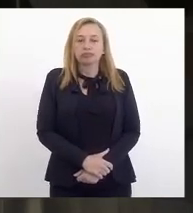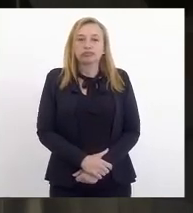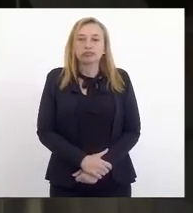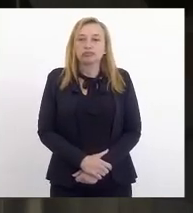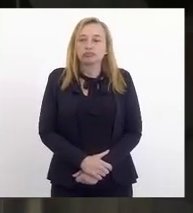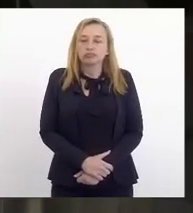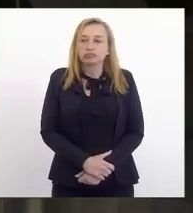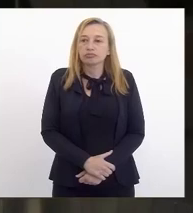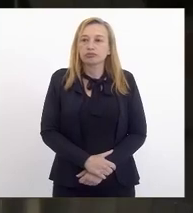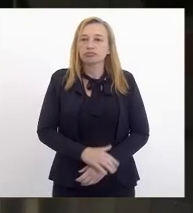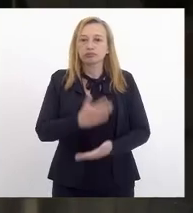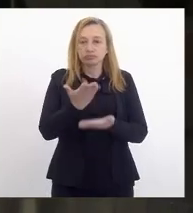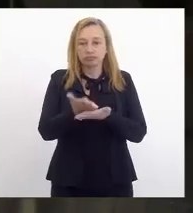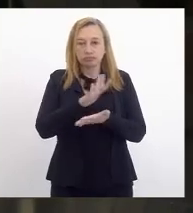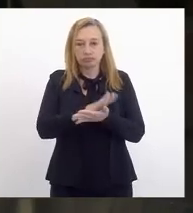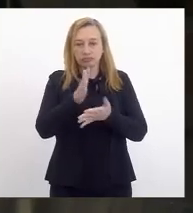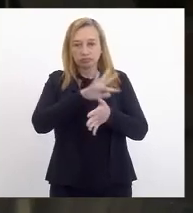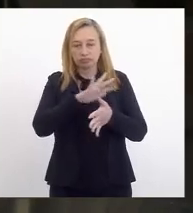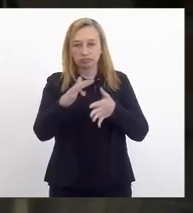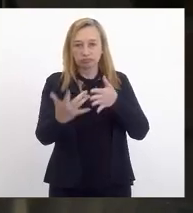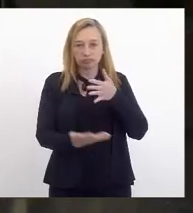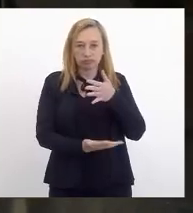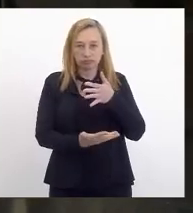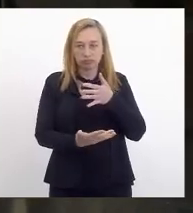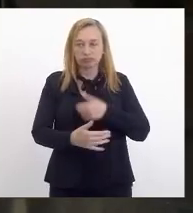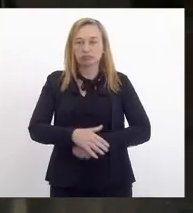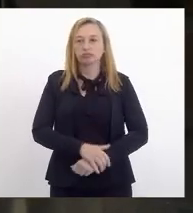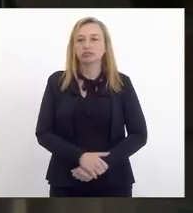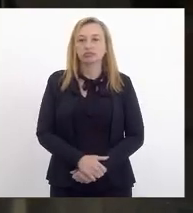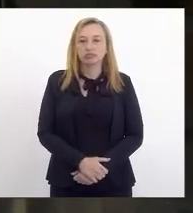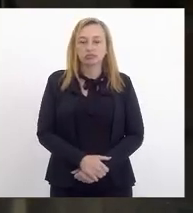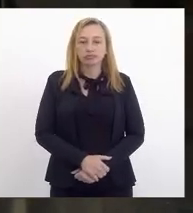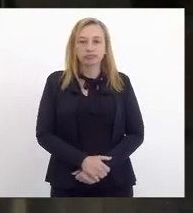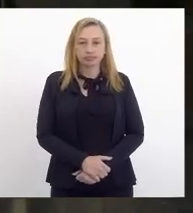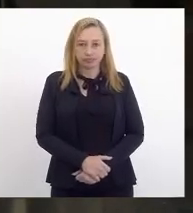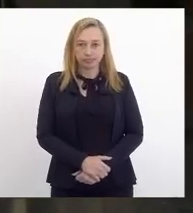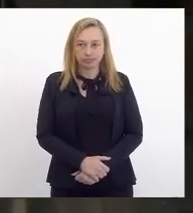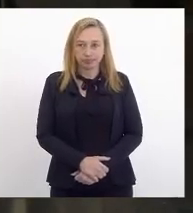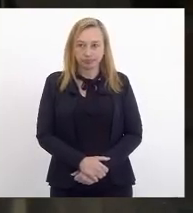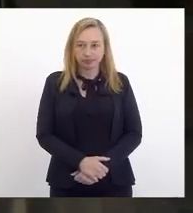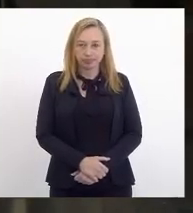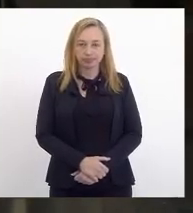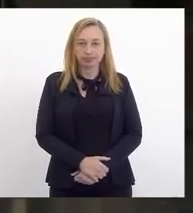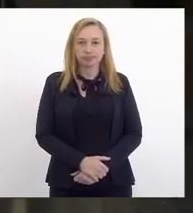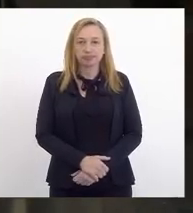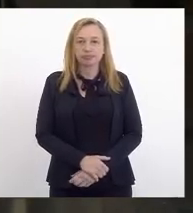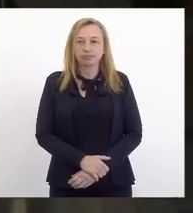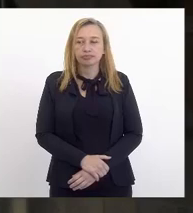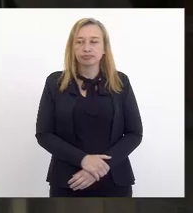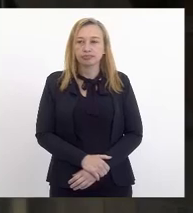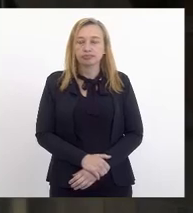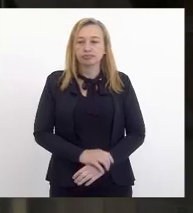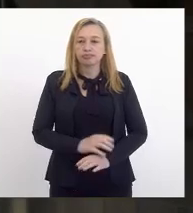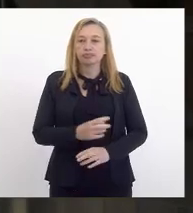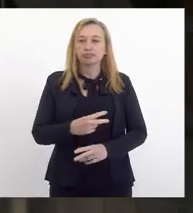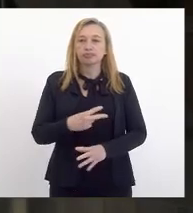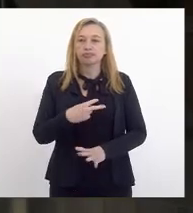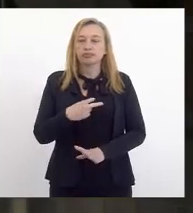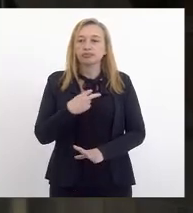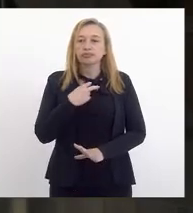senhora intérprete da linguagem de Libra, que leva a nossa